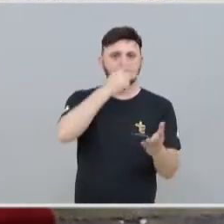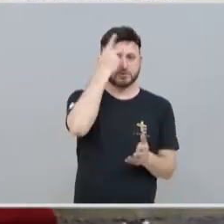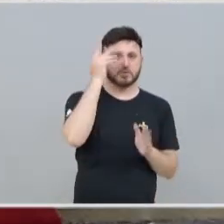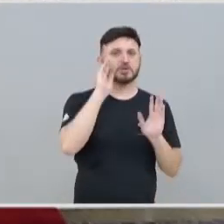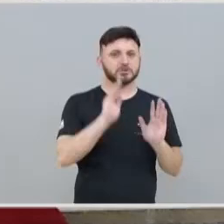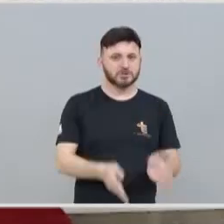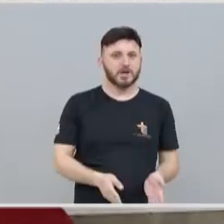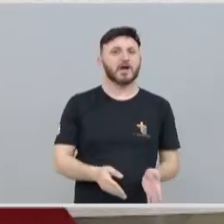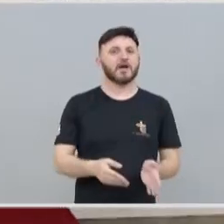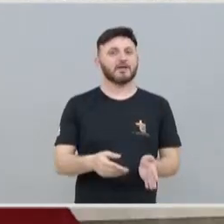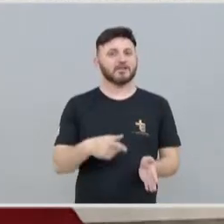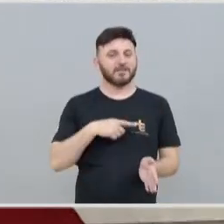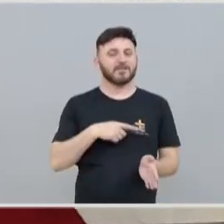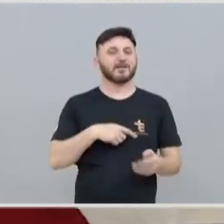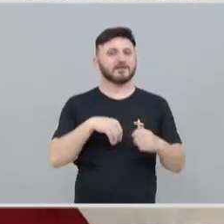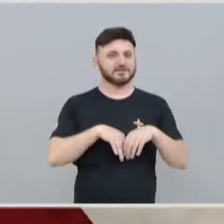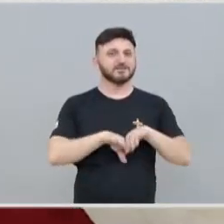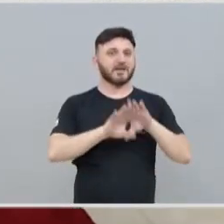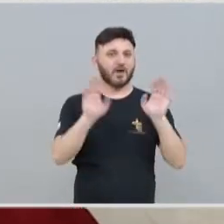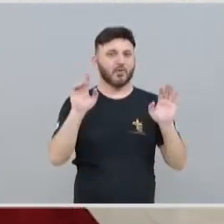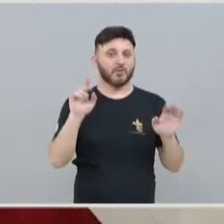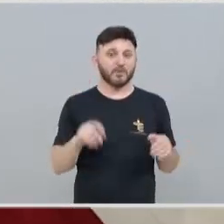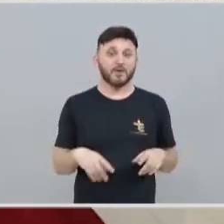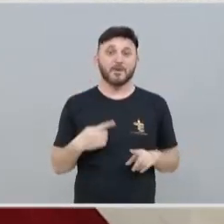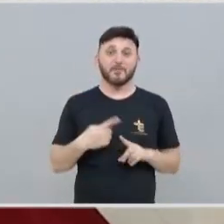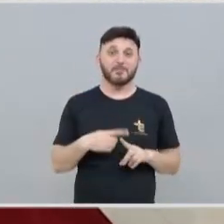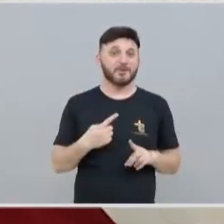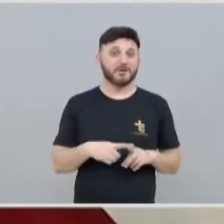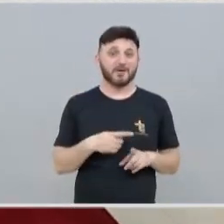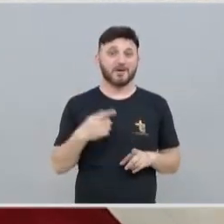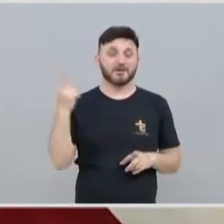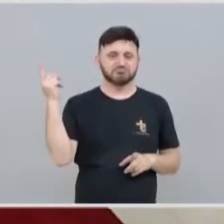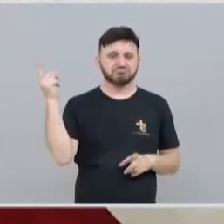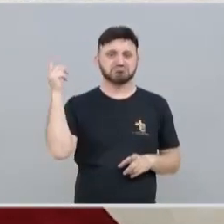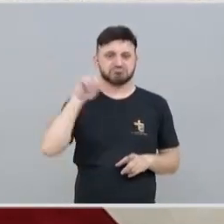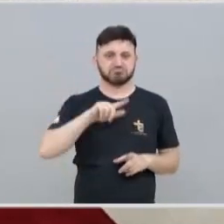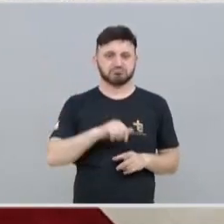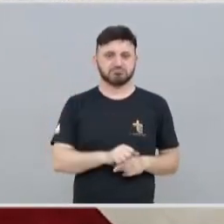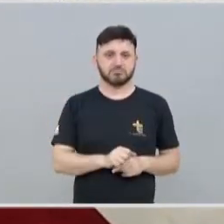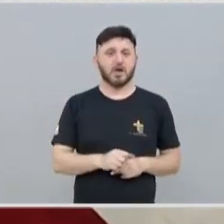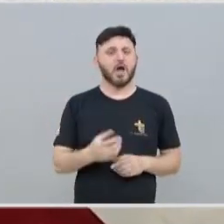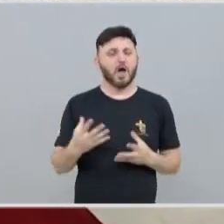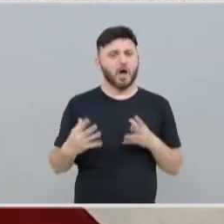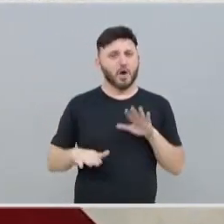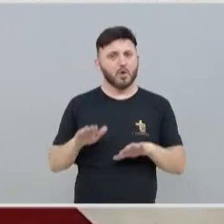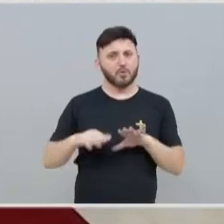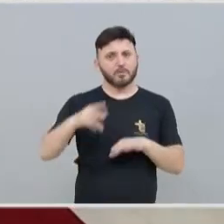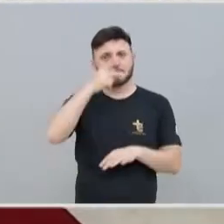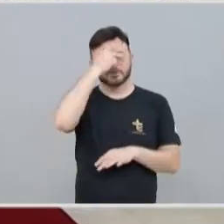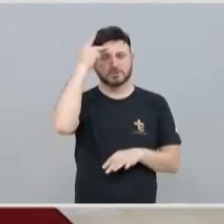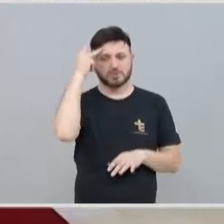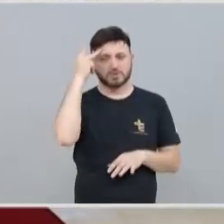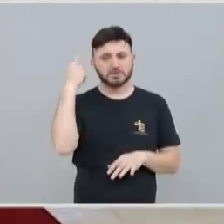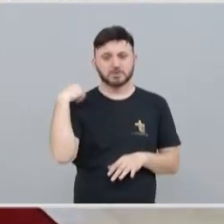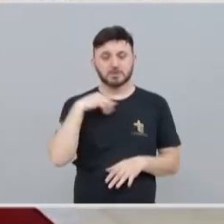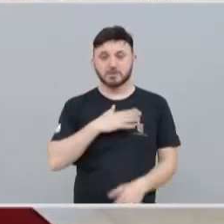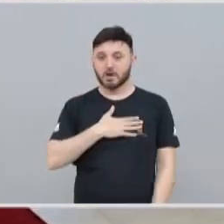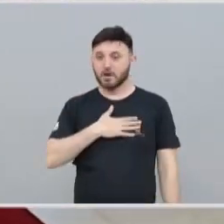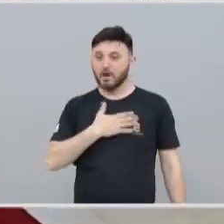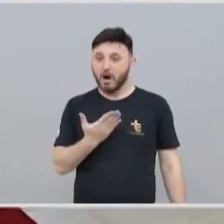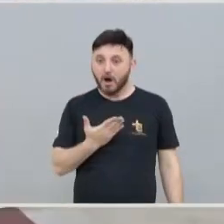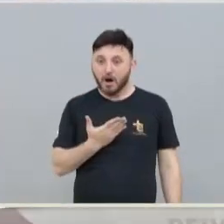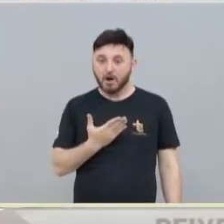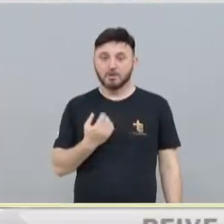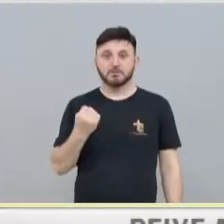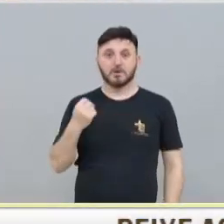antecipado raramente raramente há muitos de nós que nos surpreenderemos agora é